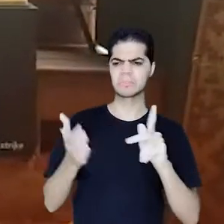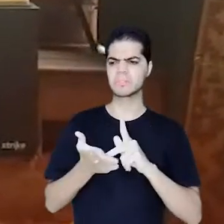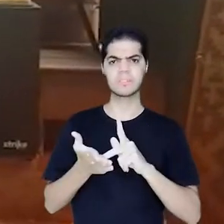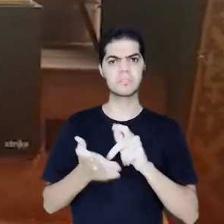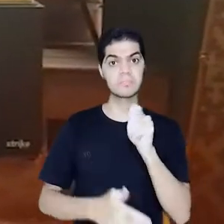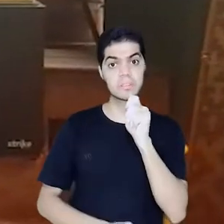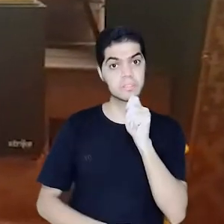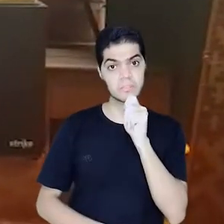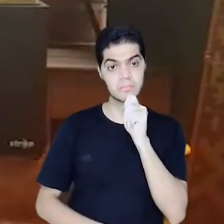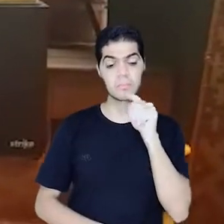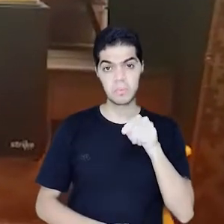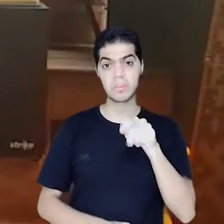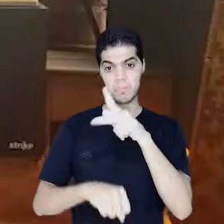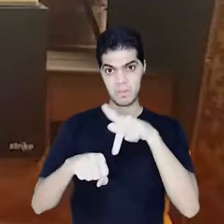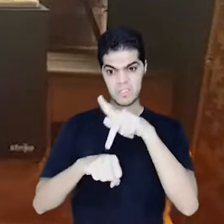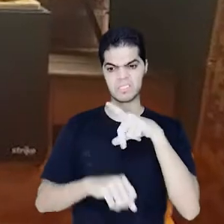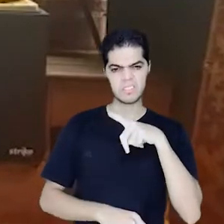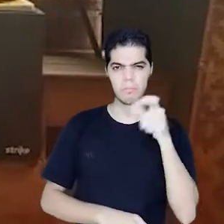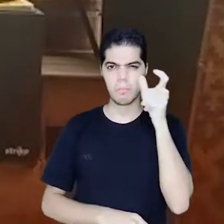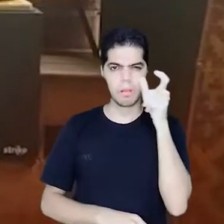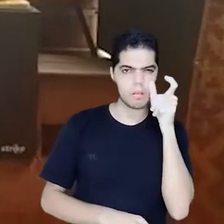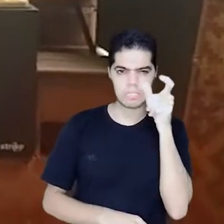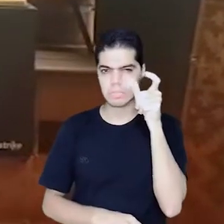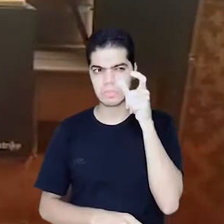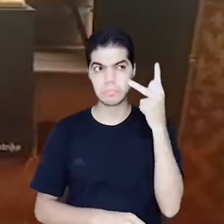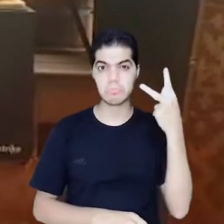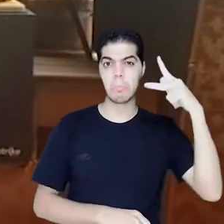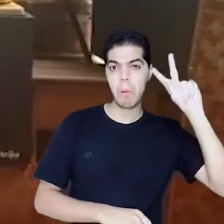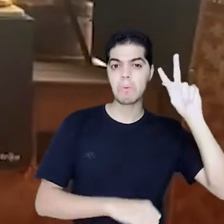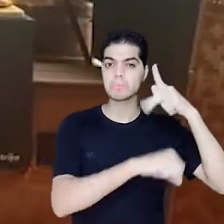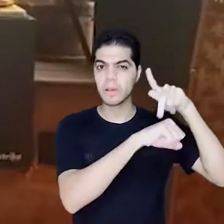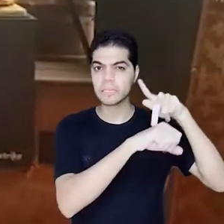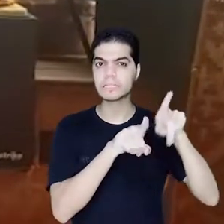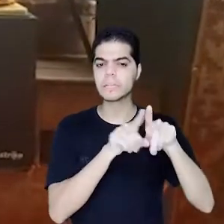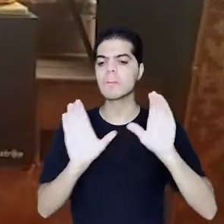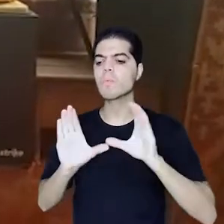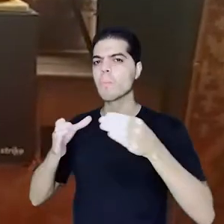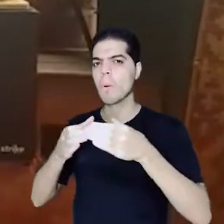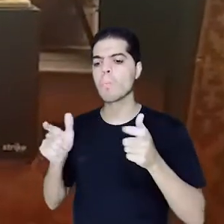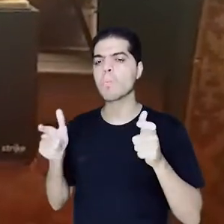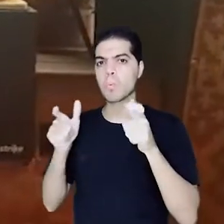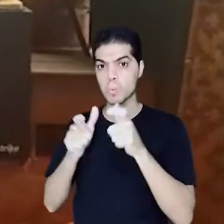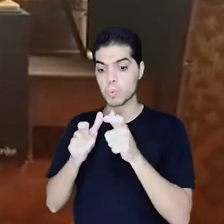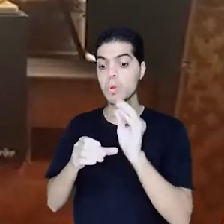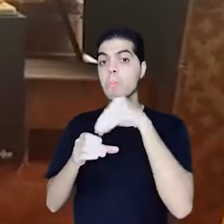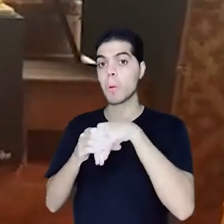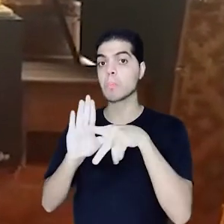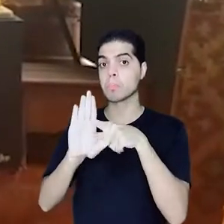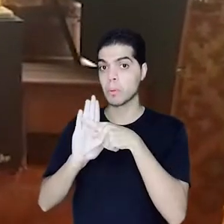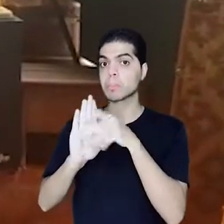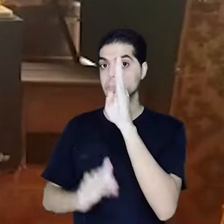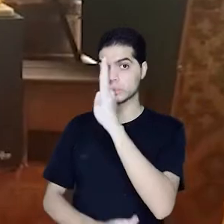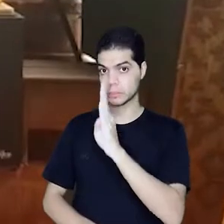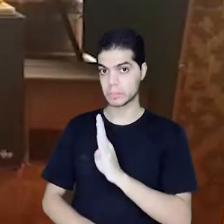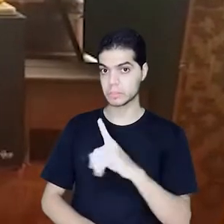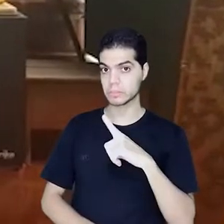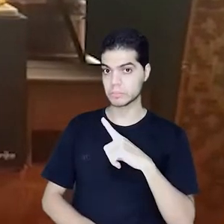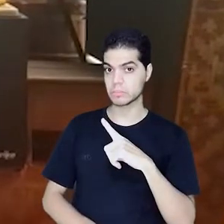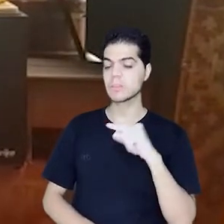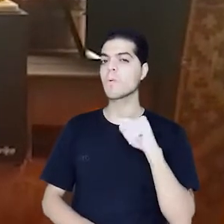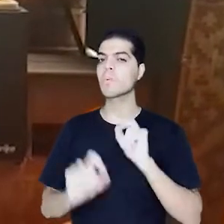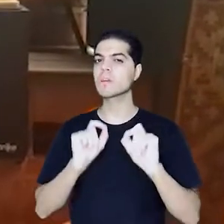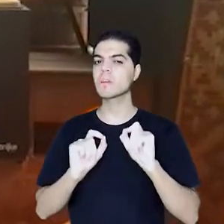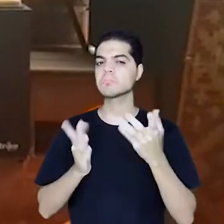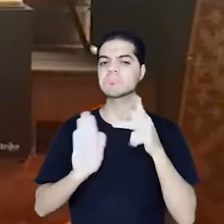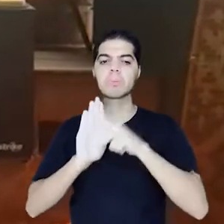O Brasil, ele é dominado por interesses externos e por uma minoria interna intransigente que